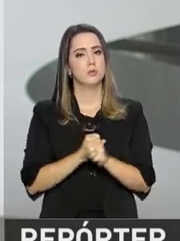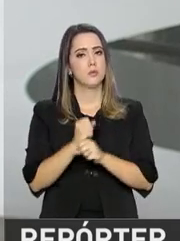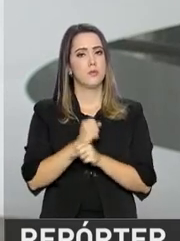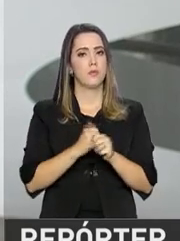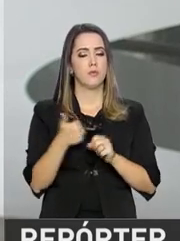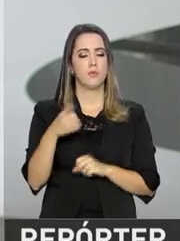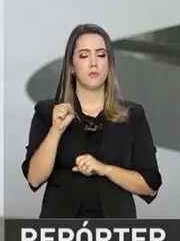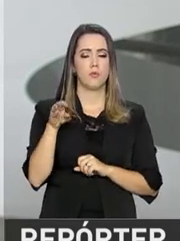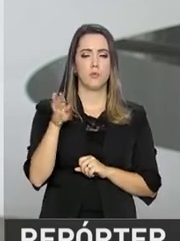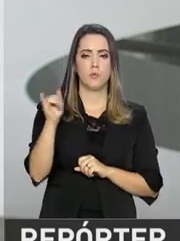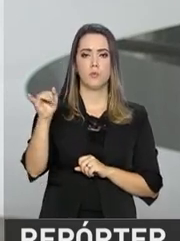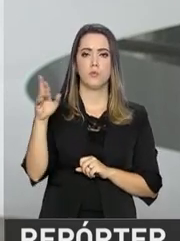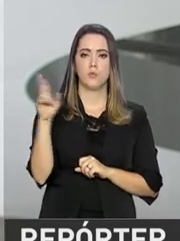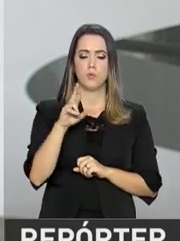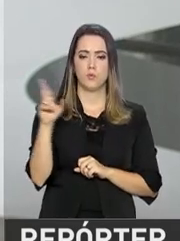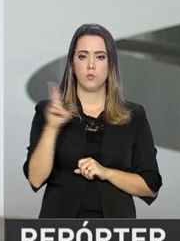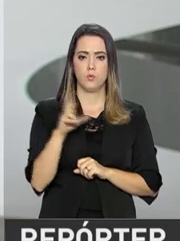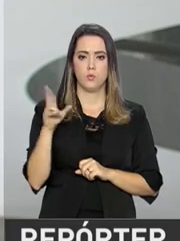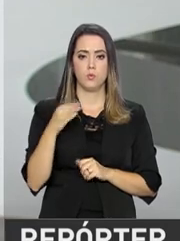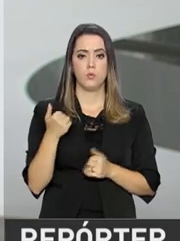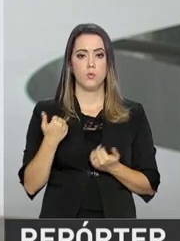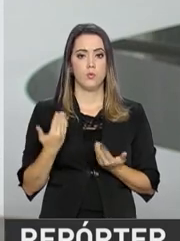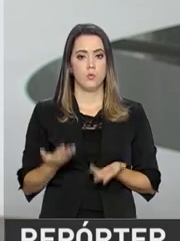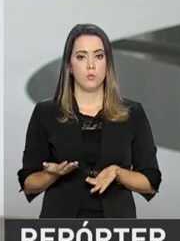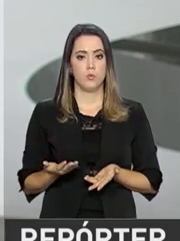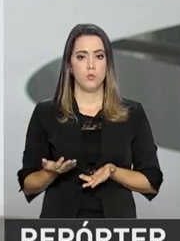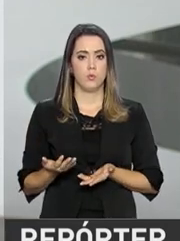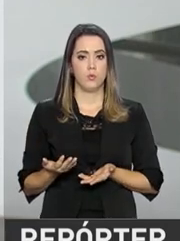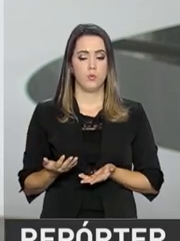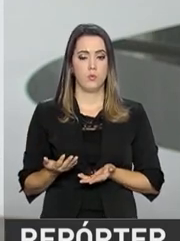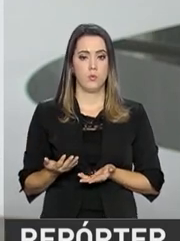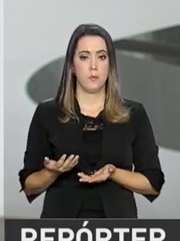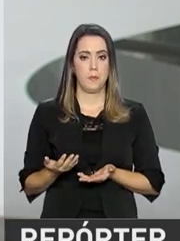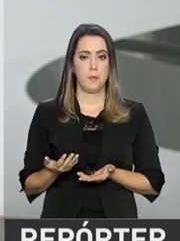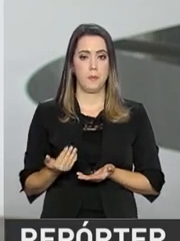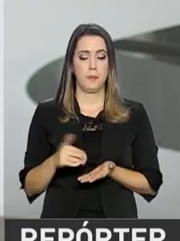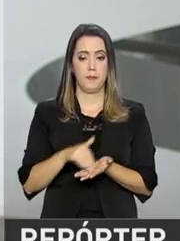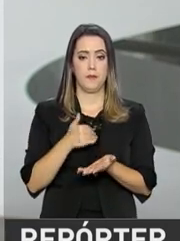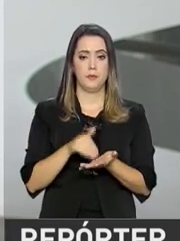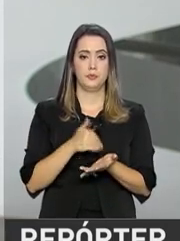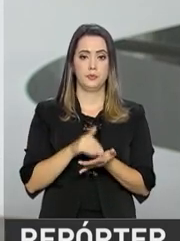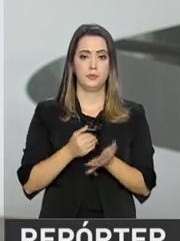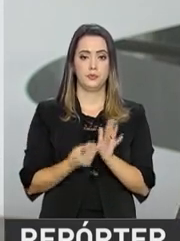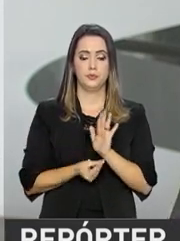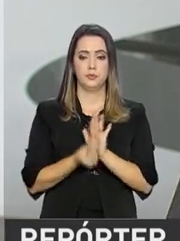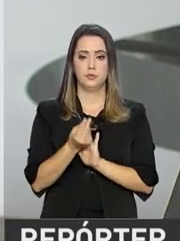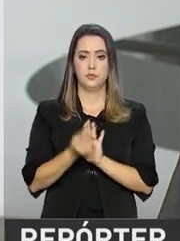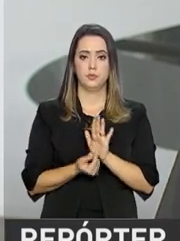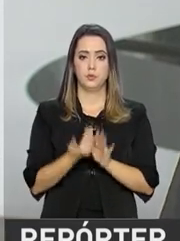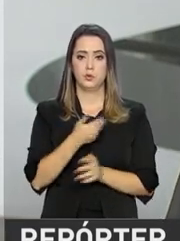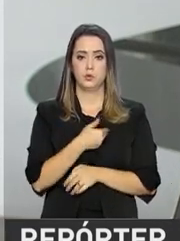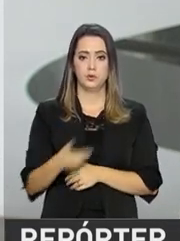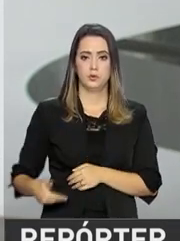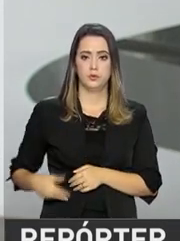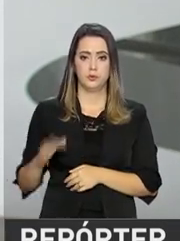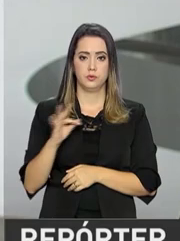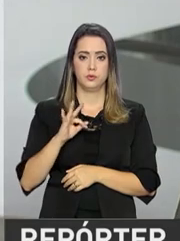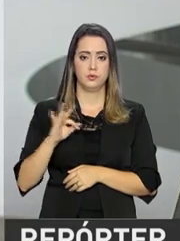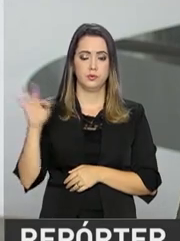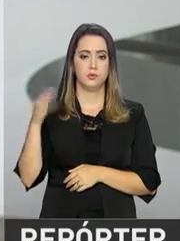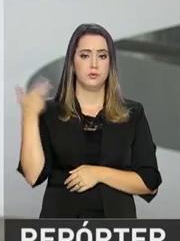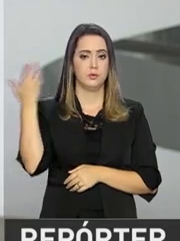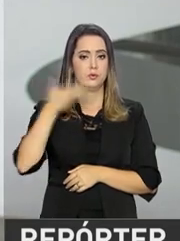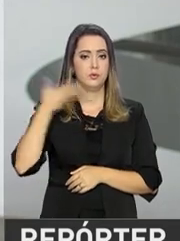18 milhões e 200 milhões de reais o secretário de orçamento do governo federal george soares